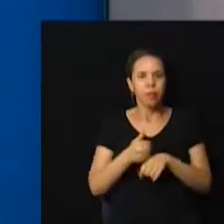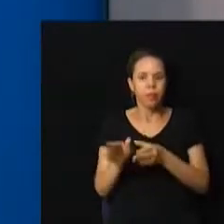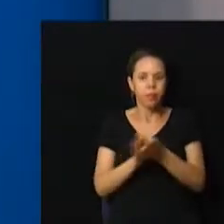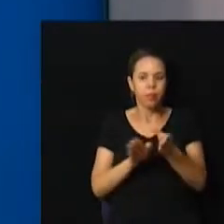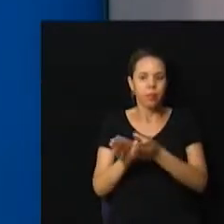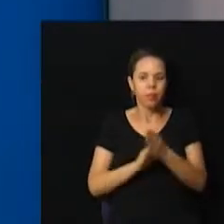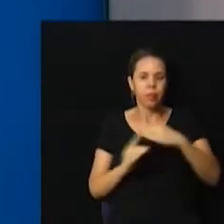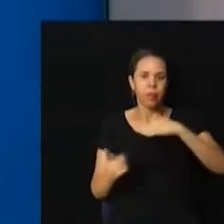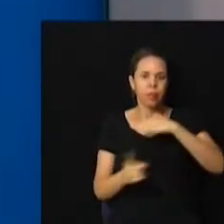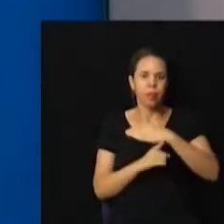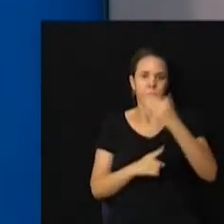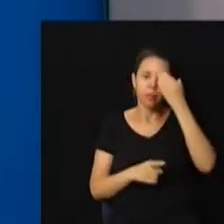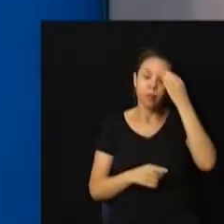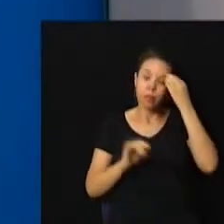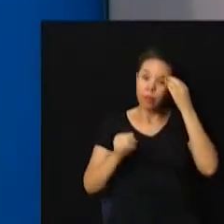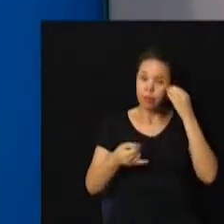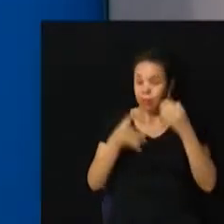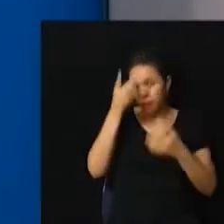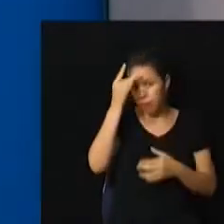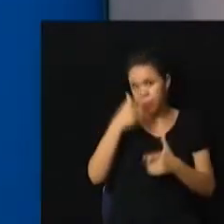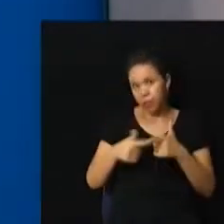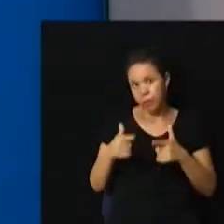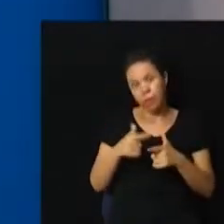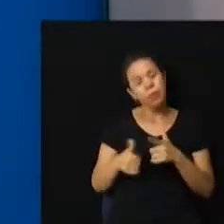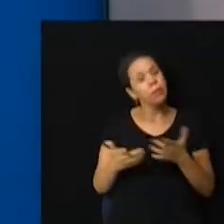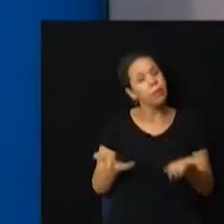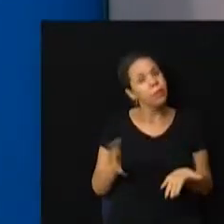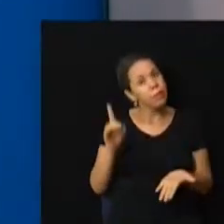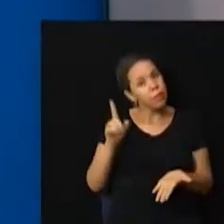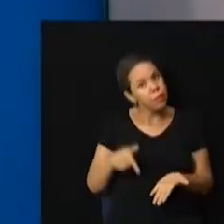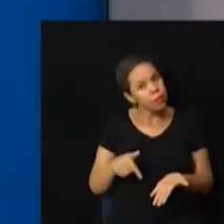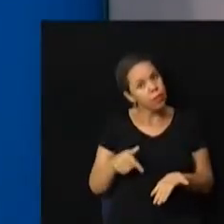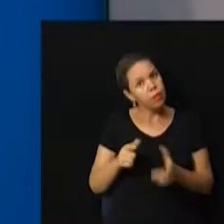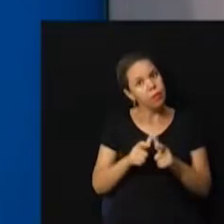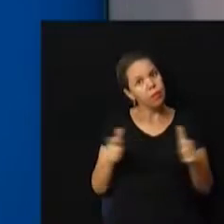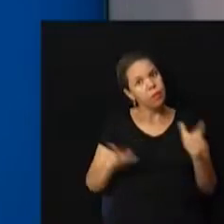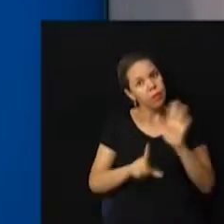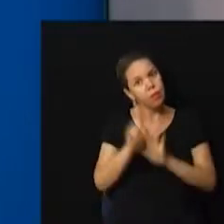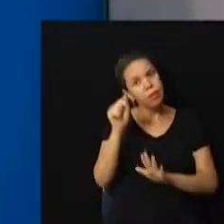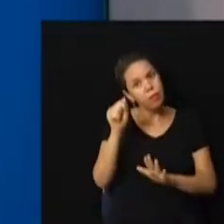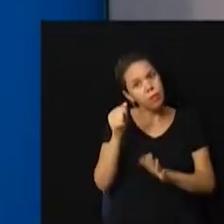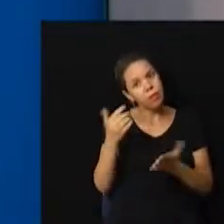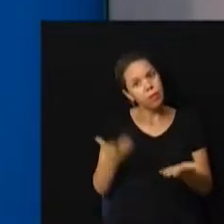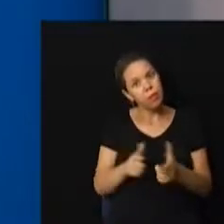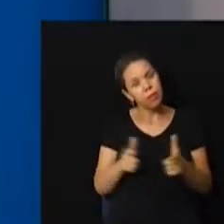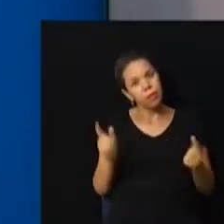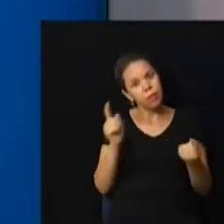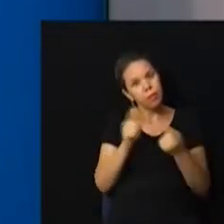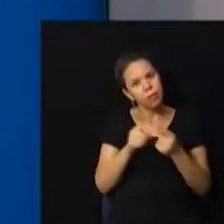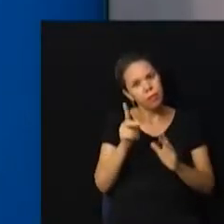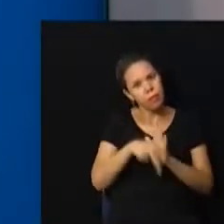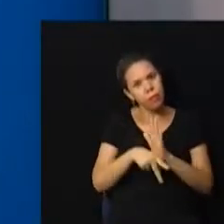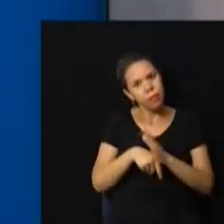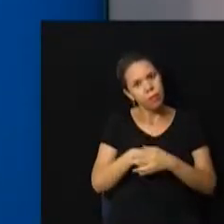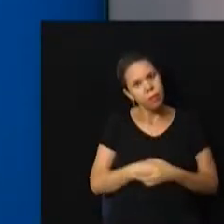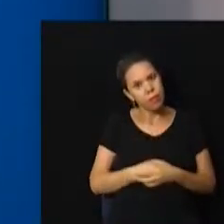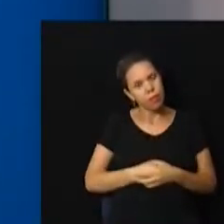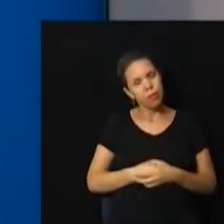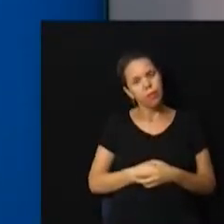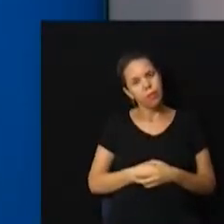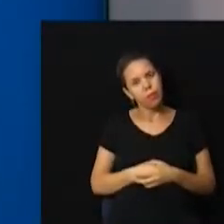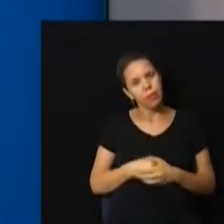vendedor orientando o cliente e sanando o problema do cliente, e com isso a gente aumenta o faturamento. Então, o grande objetivo do projeto é